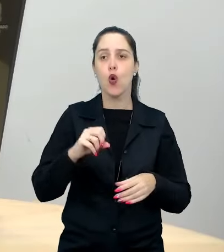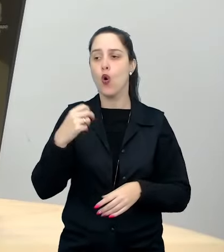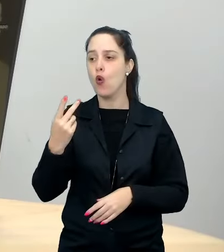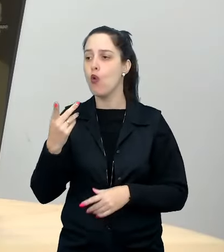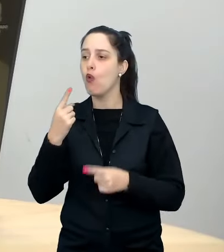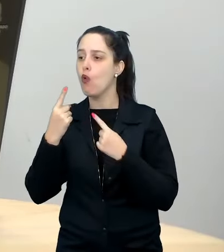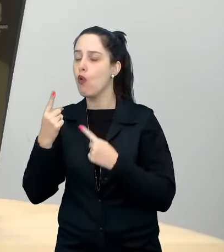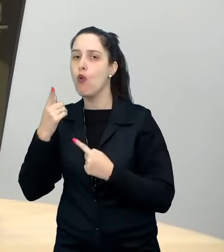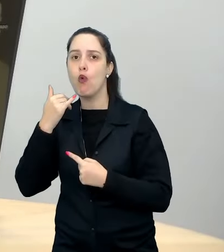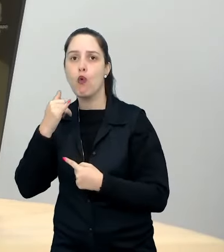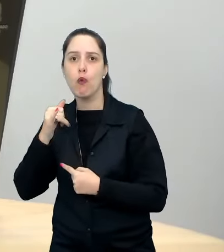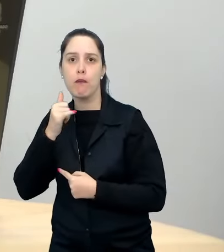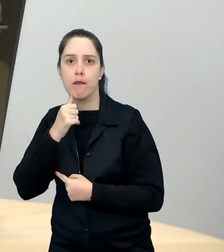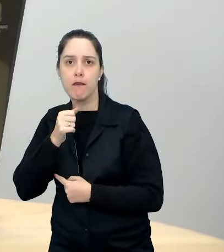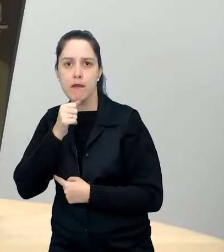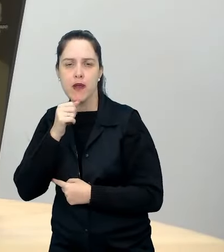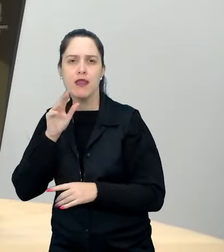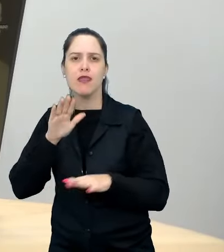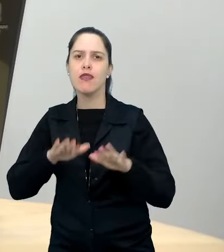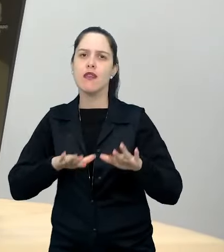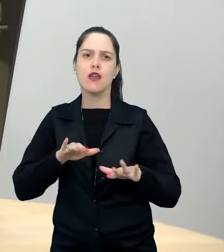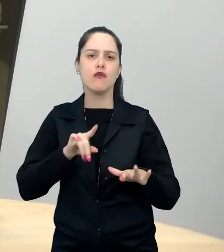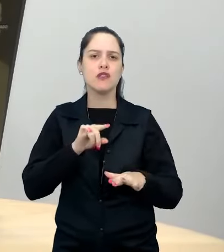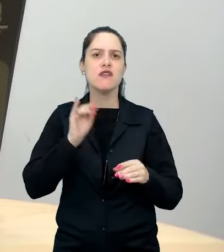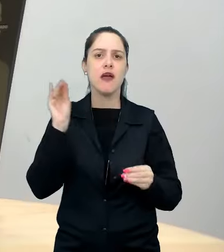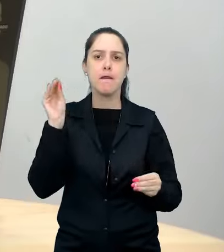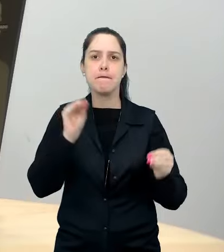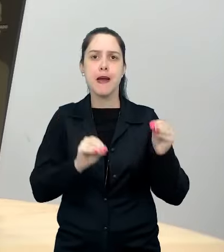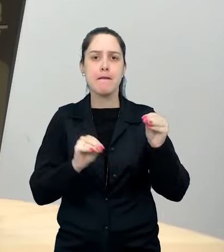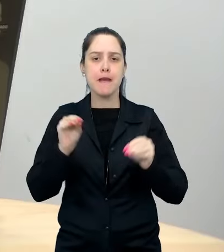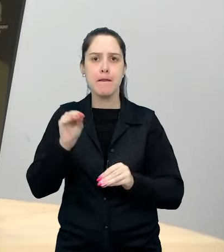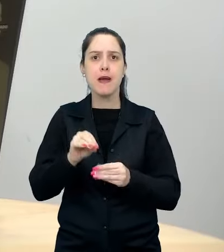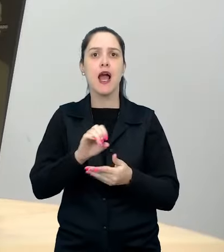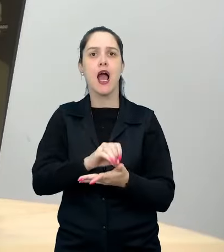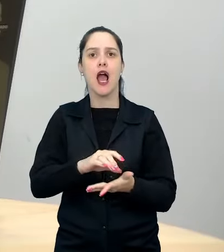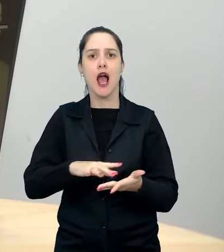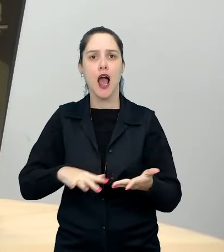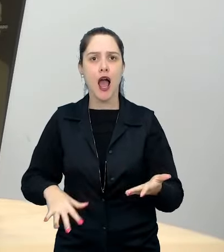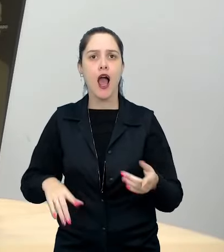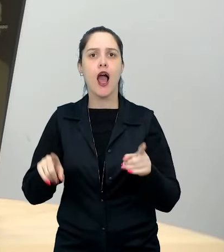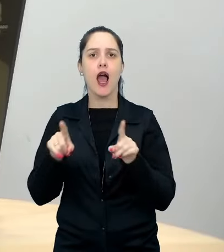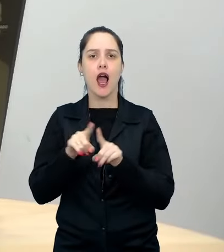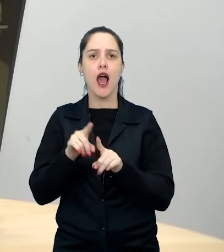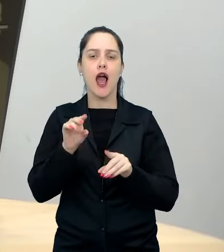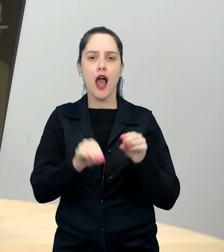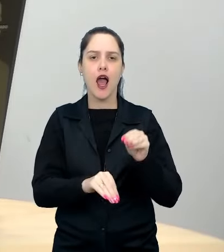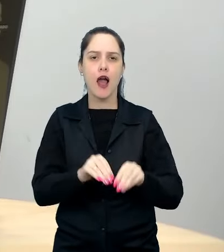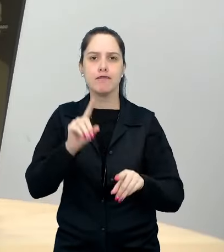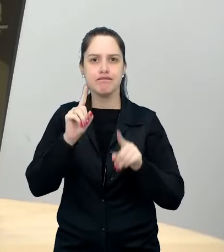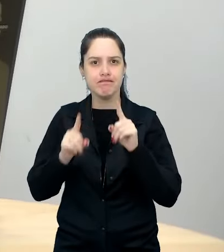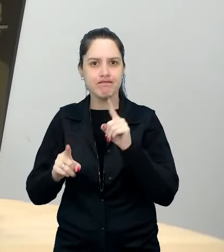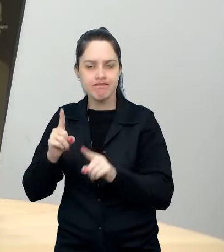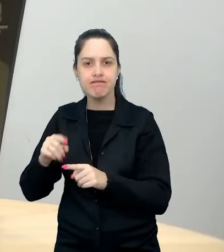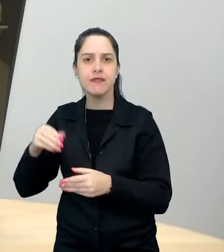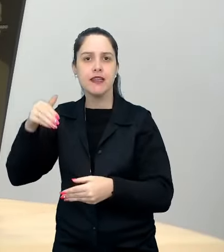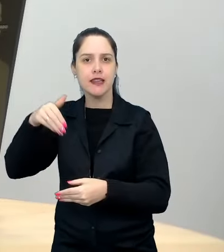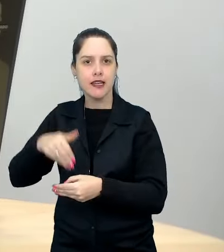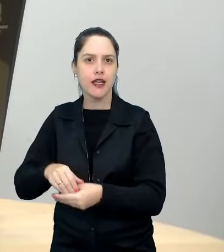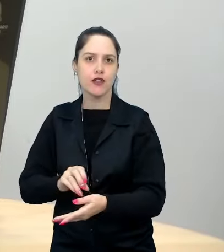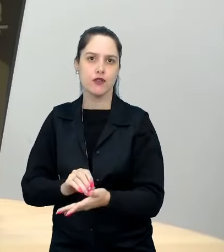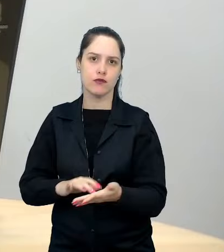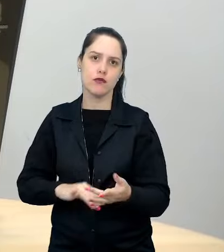pares, depende de como que você vai montar essa atividade, montar a comanda, né, dessa atividade